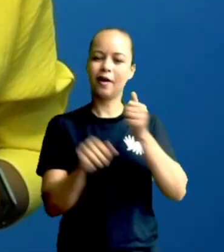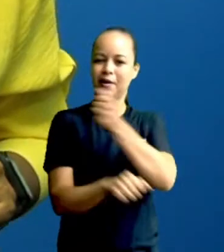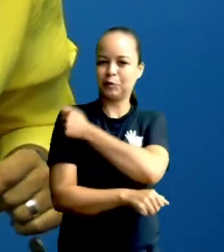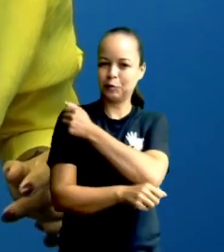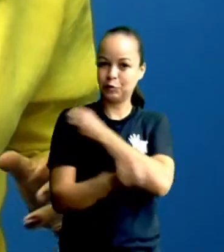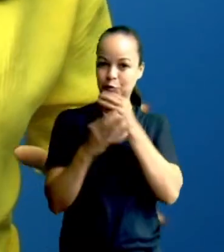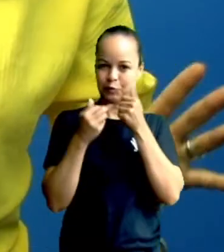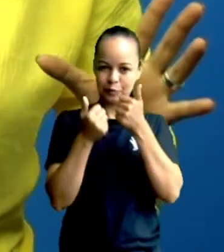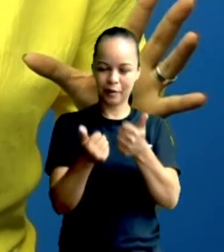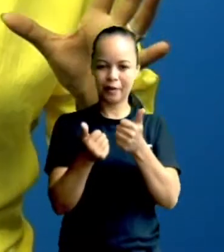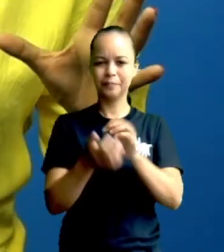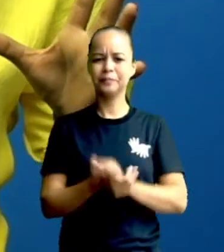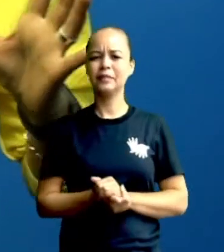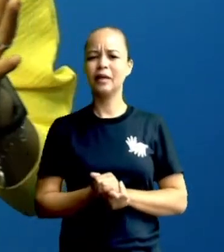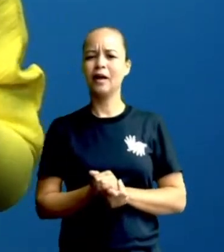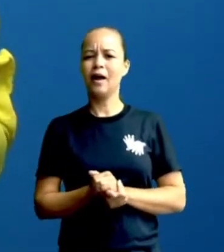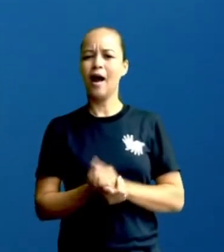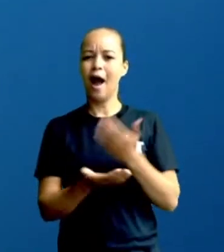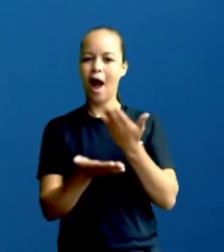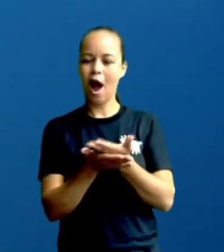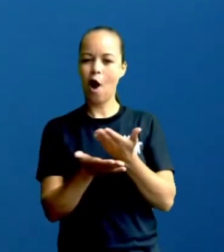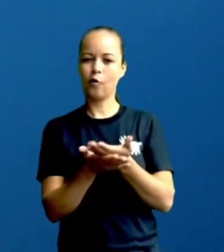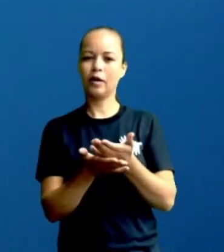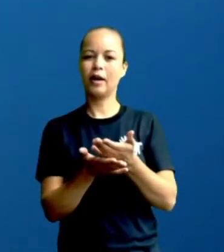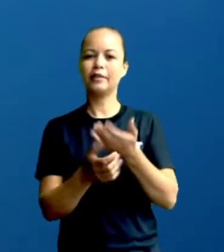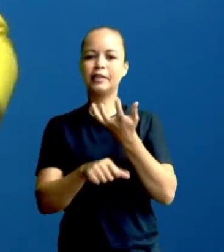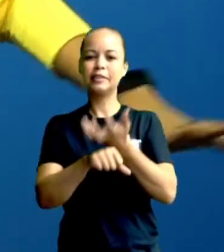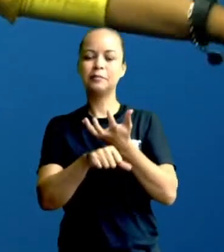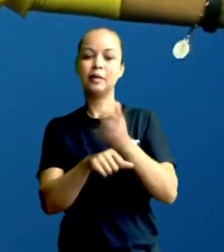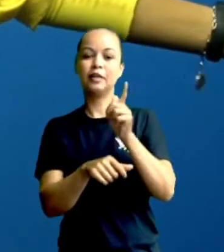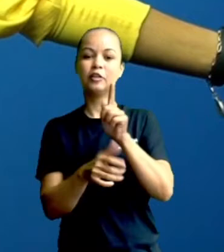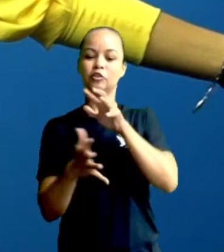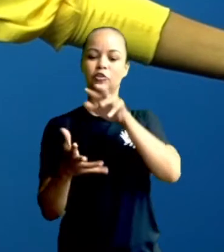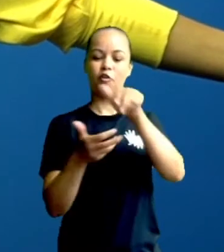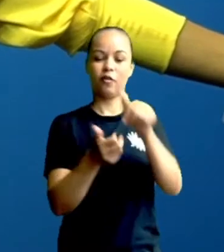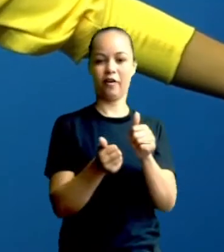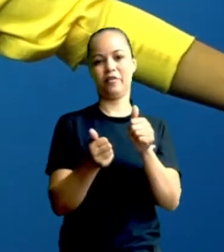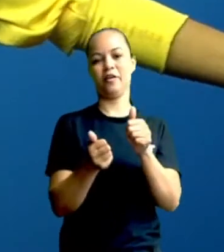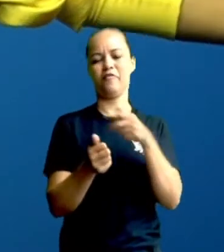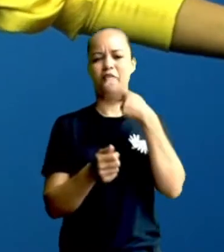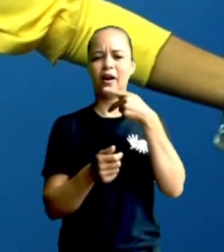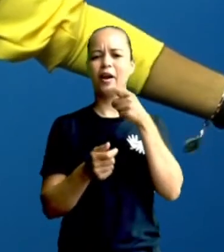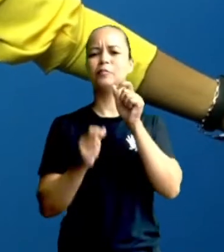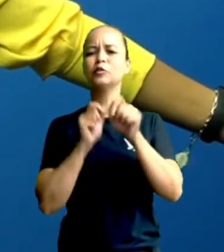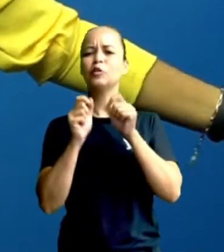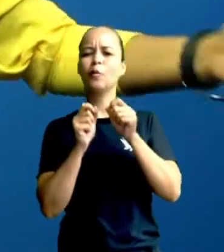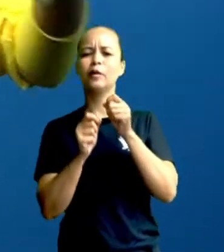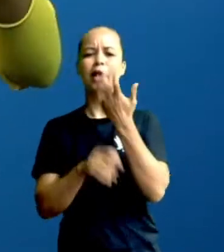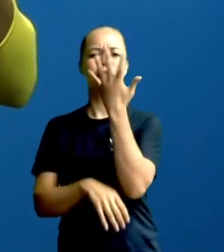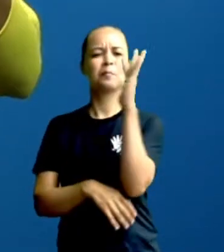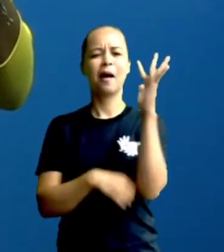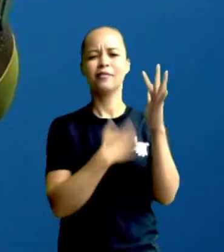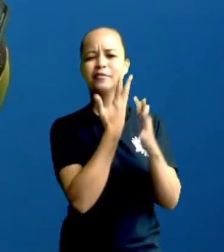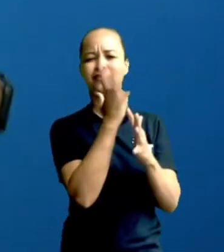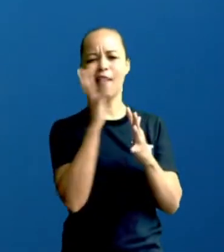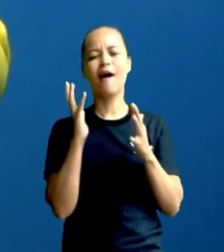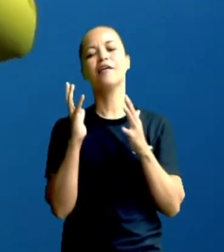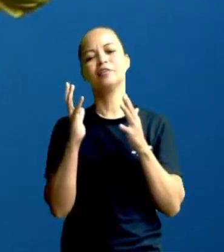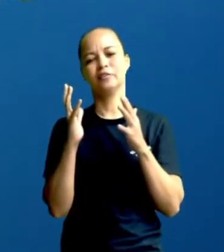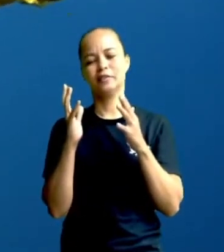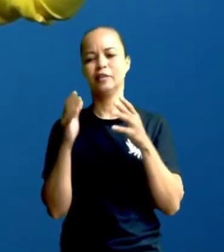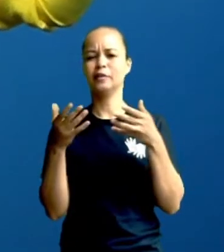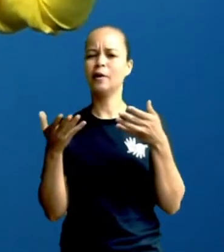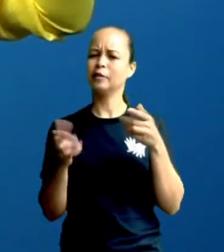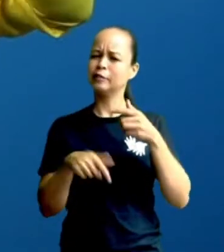tudo bem? Aula de Geografia falando um pouco sobre as paisagens. Mais uma vez, é sempre bom falar sobre